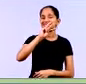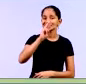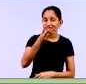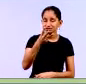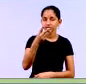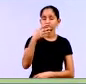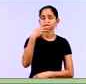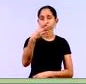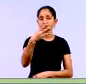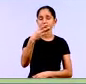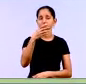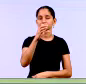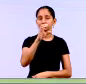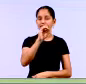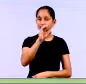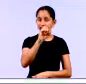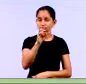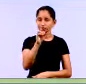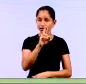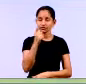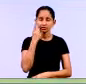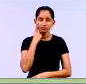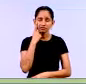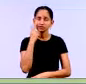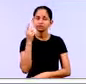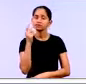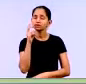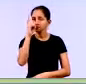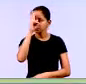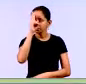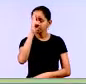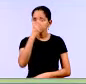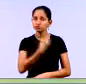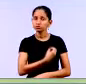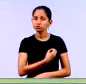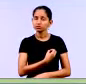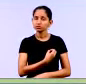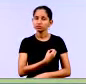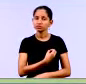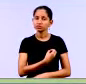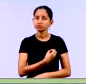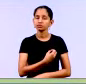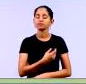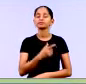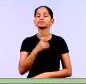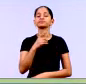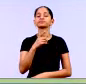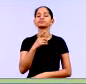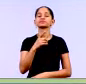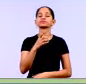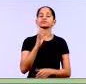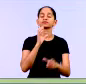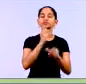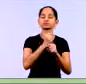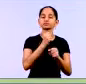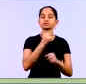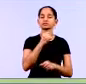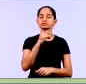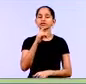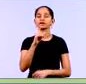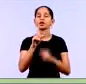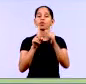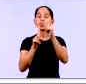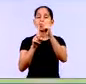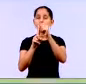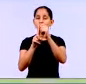3.300, não foi isso? Vamos ver, só para finalizar aqui. Taxas e seguros, 1.100 por